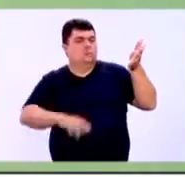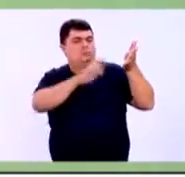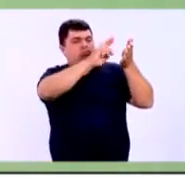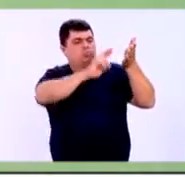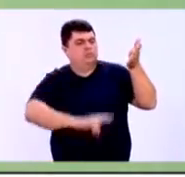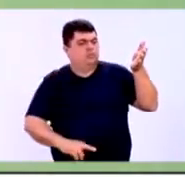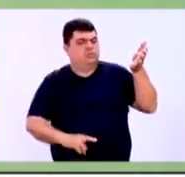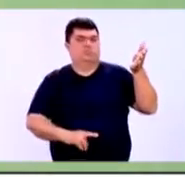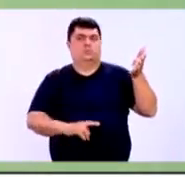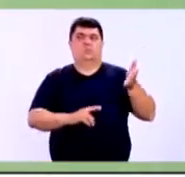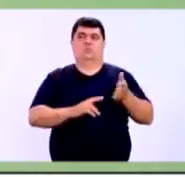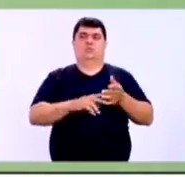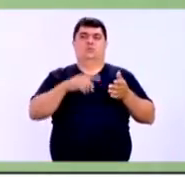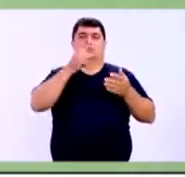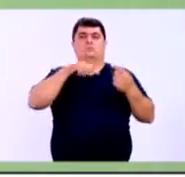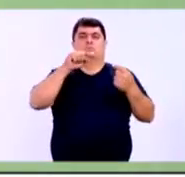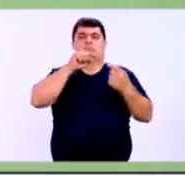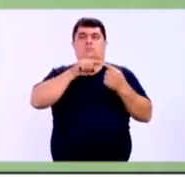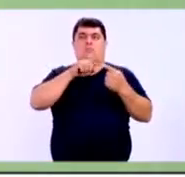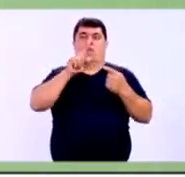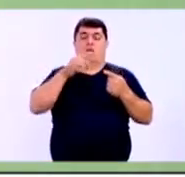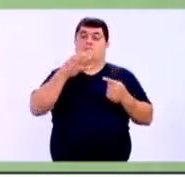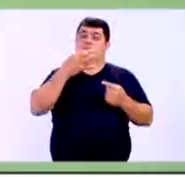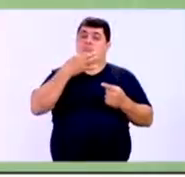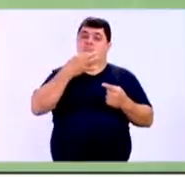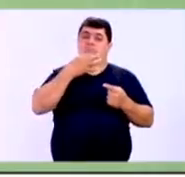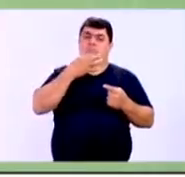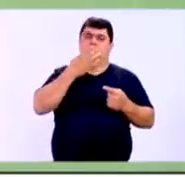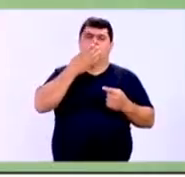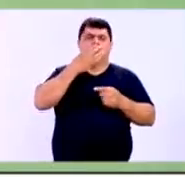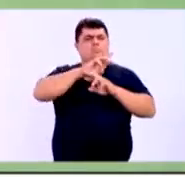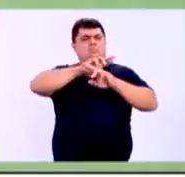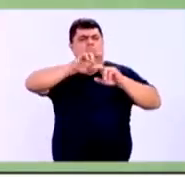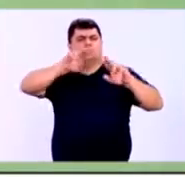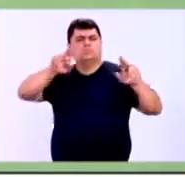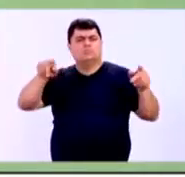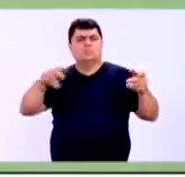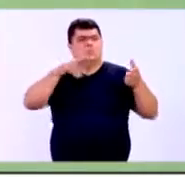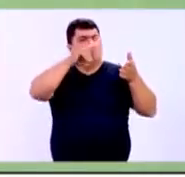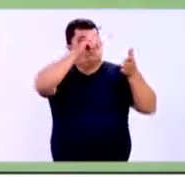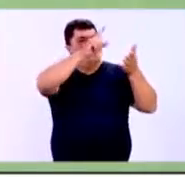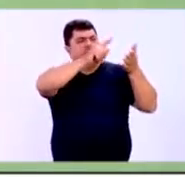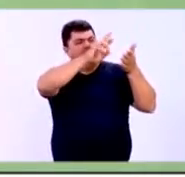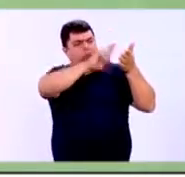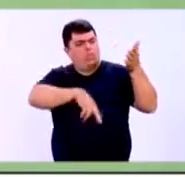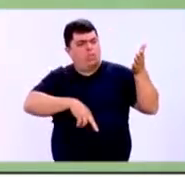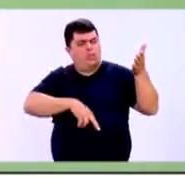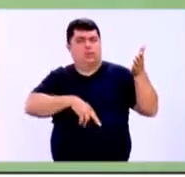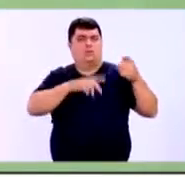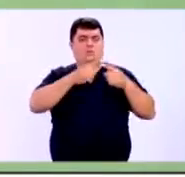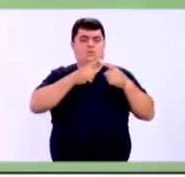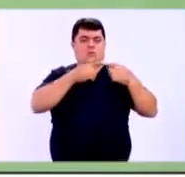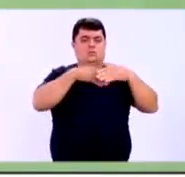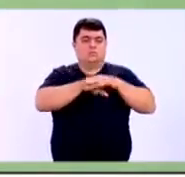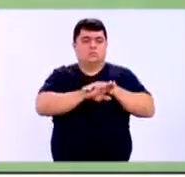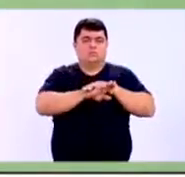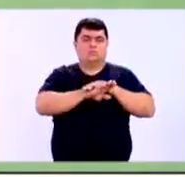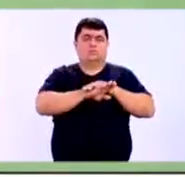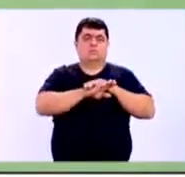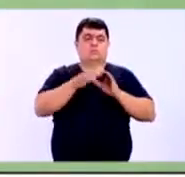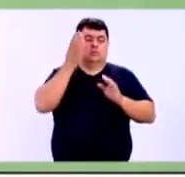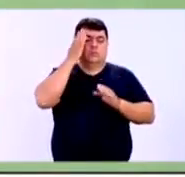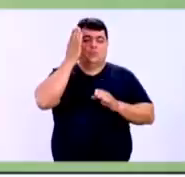E o objetivo é conhecer os tipos de inventários para avaliação de estoque e compreender